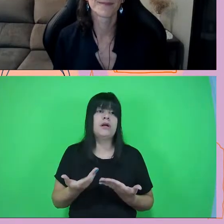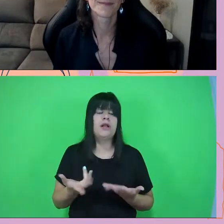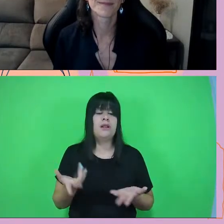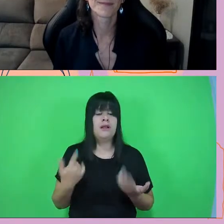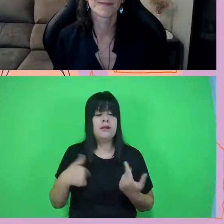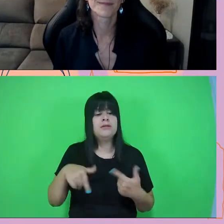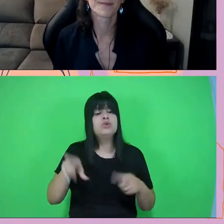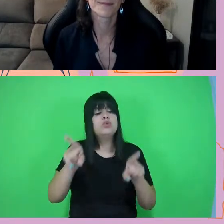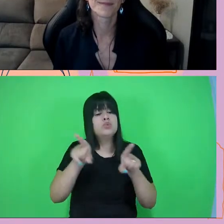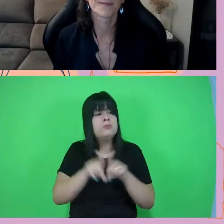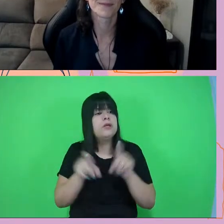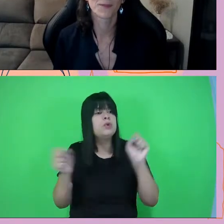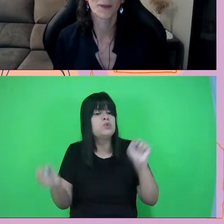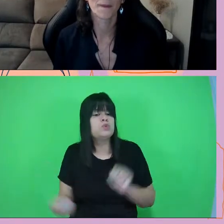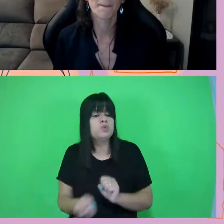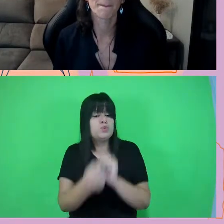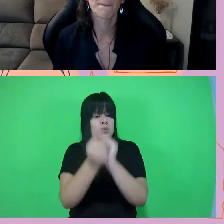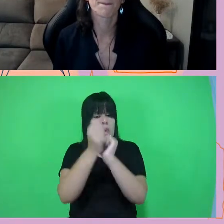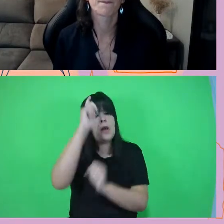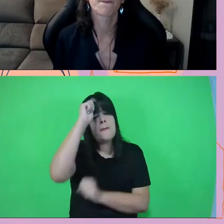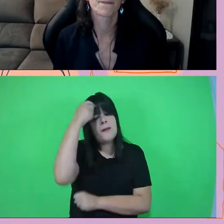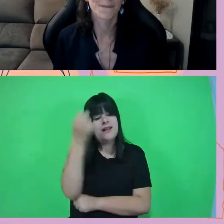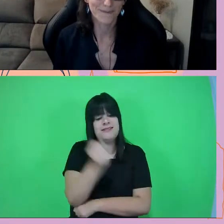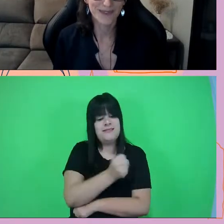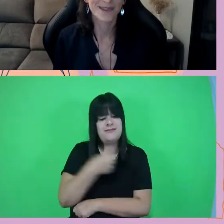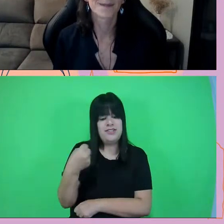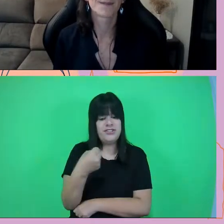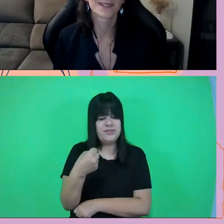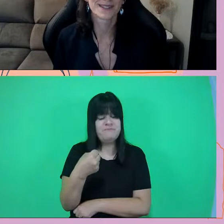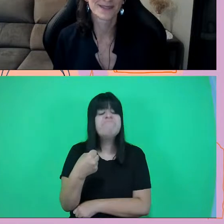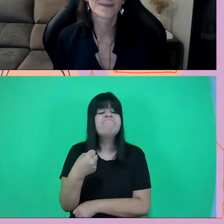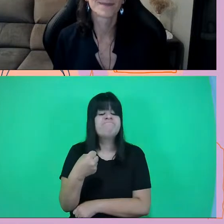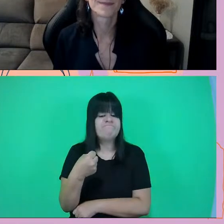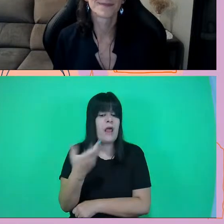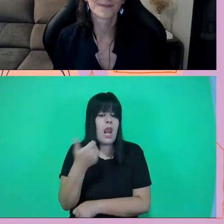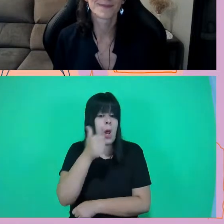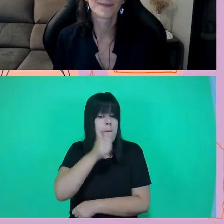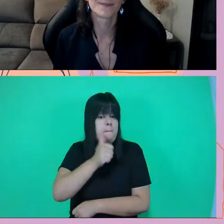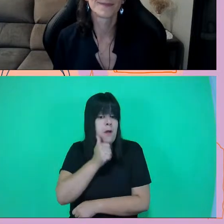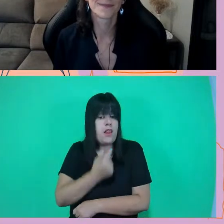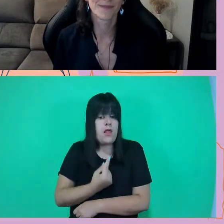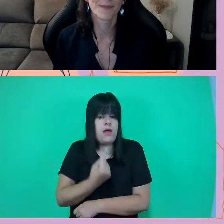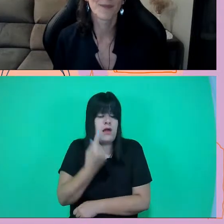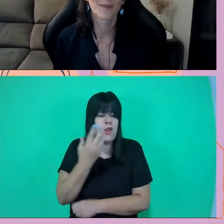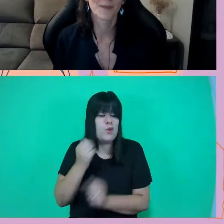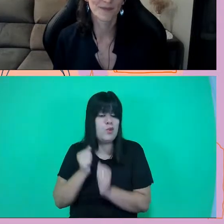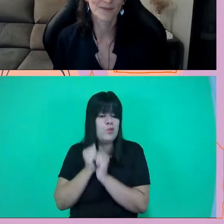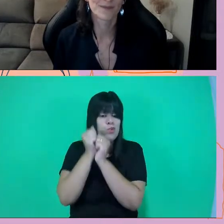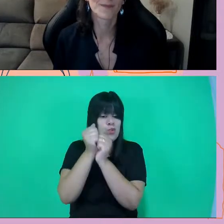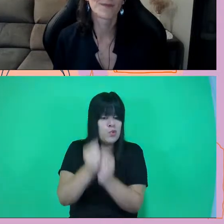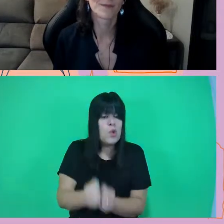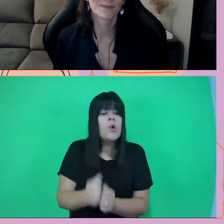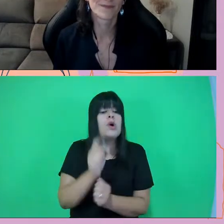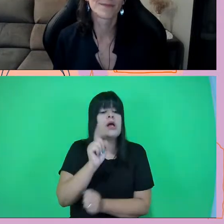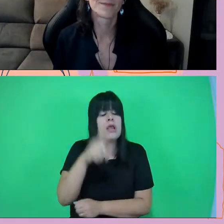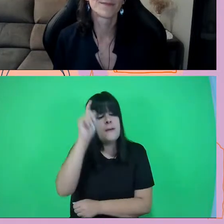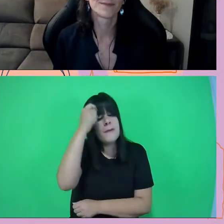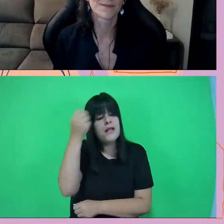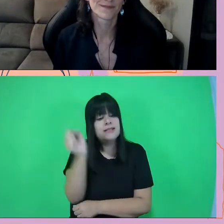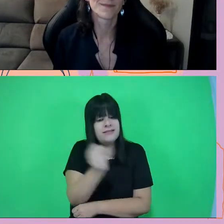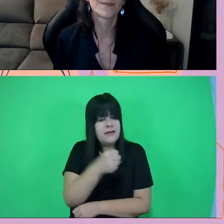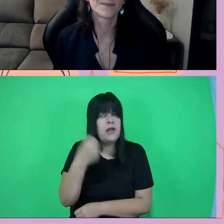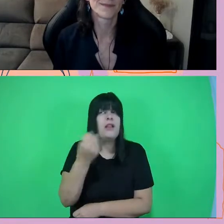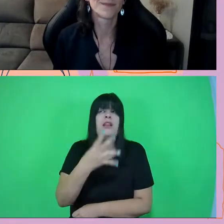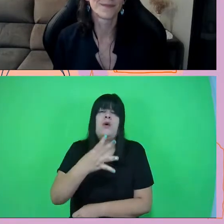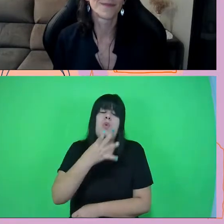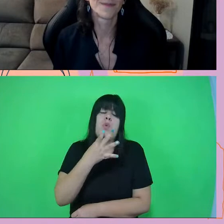estou junto no Pretas Cervejeiras. Né? Uma das mulheres que, junto comigo, está no Pretas Cervejeiras, a gente